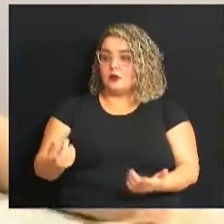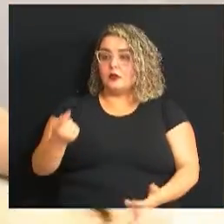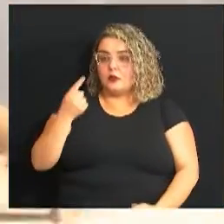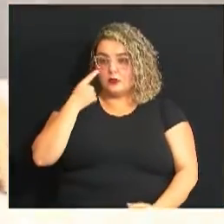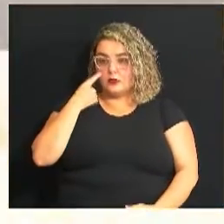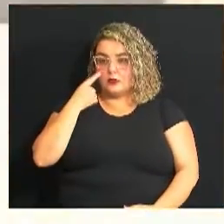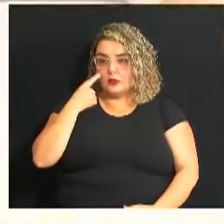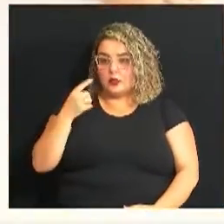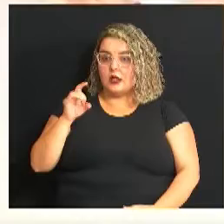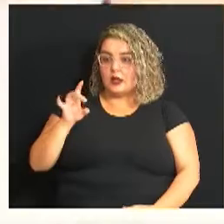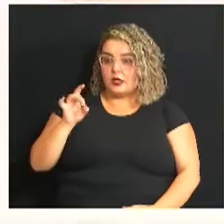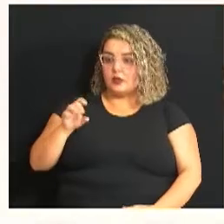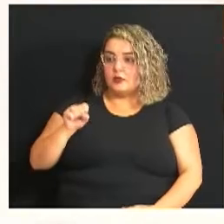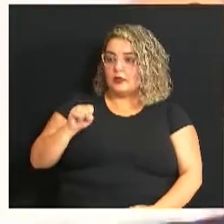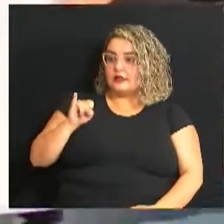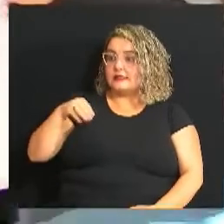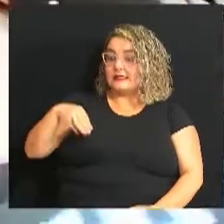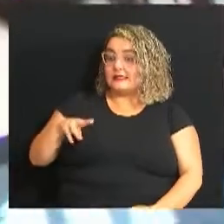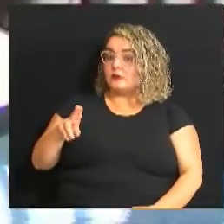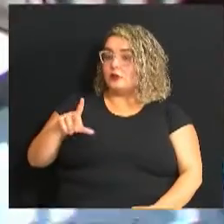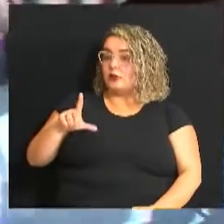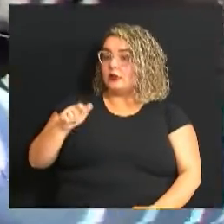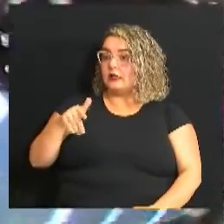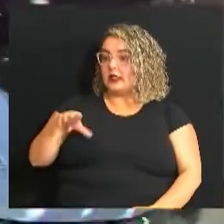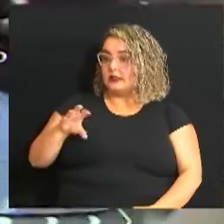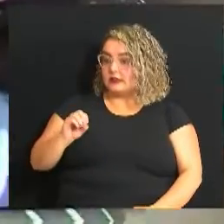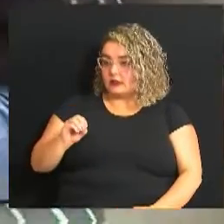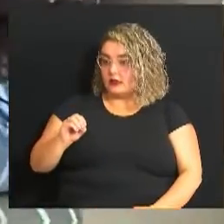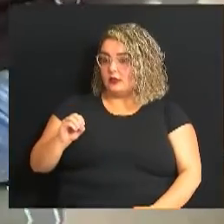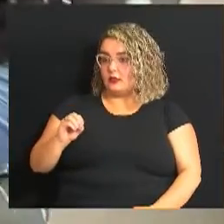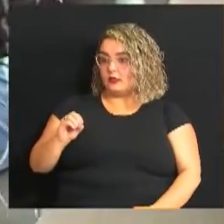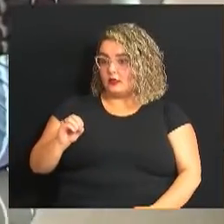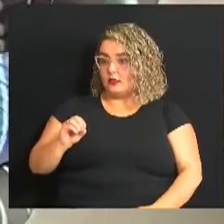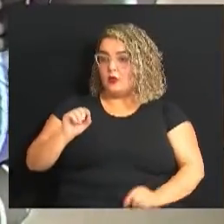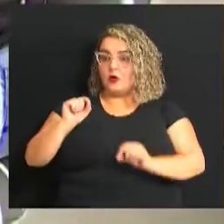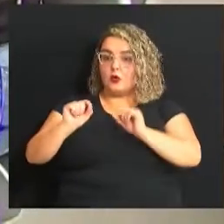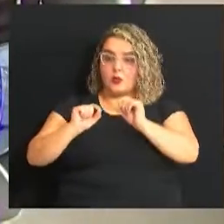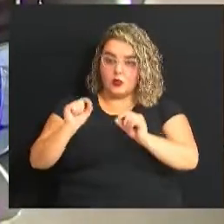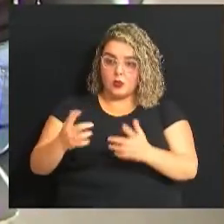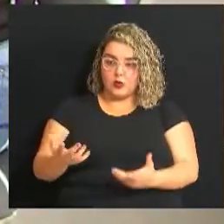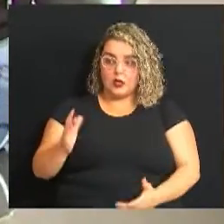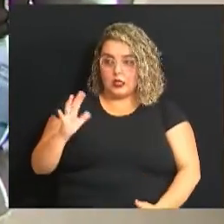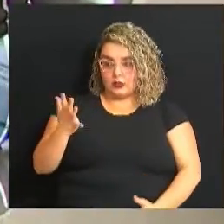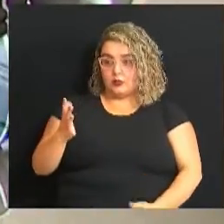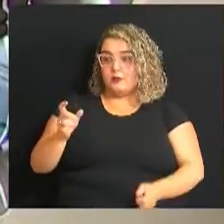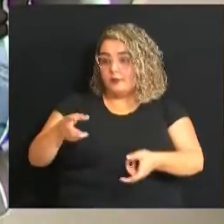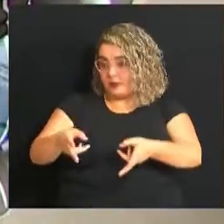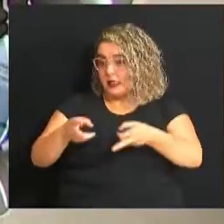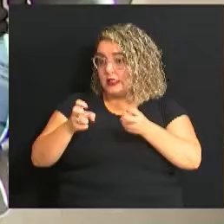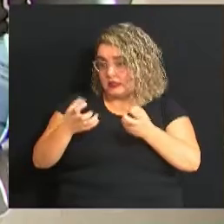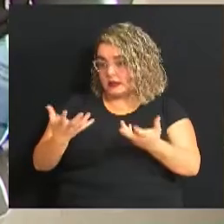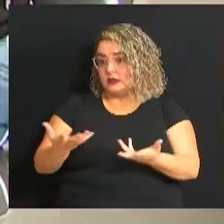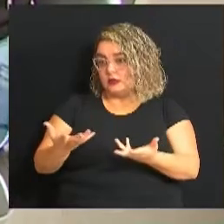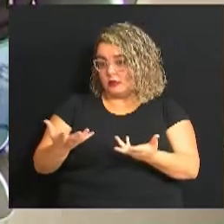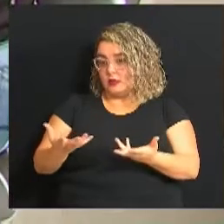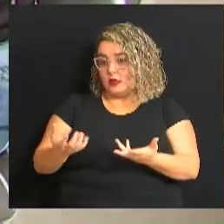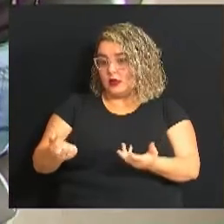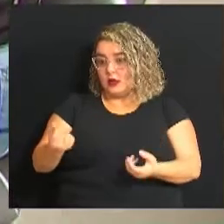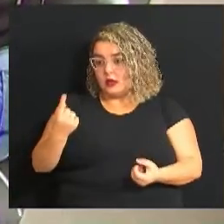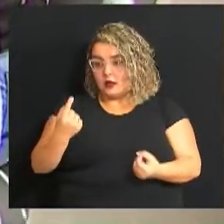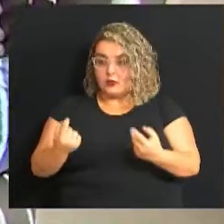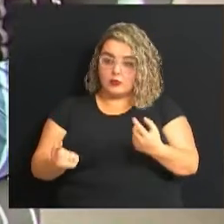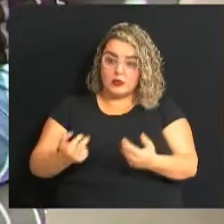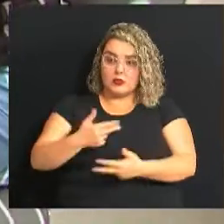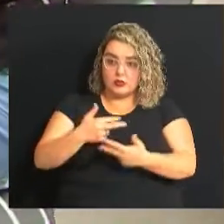uma simulação, sim, né? Sim, uma simulação. Então, por essa simulação é possível perceber alguns pontos importantes.